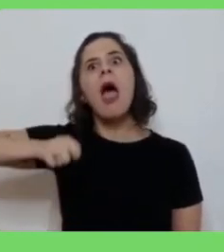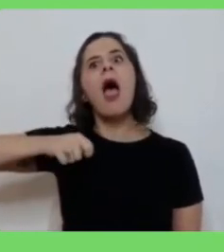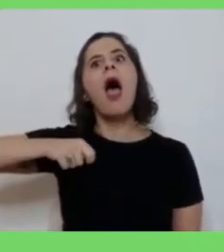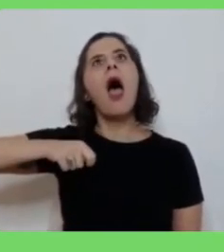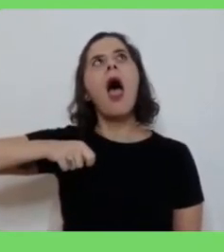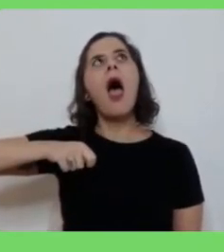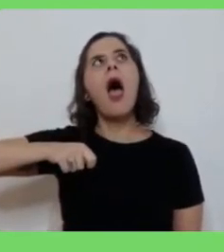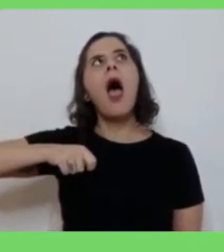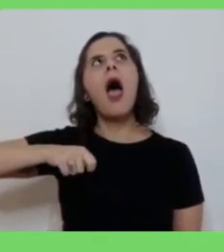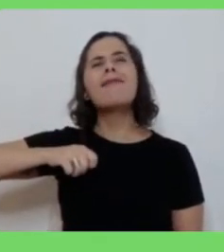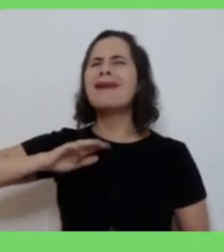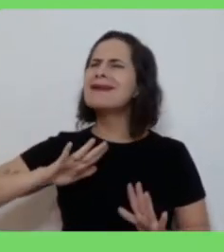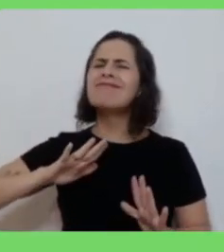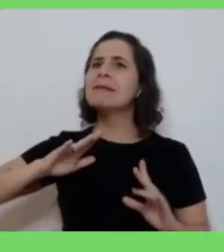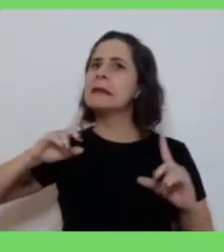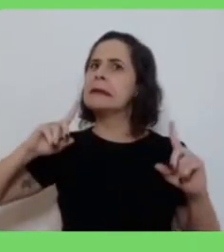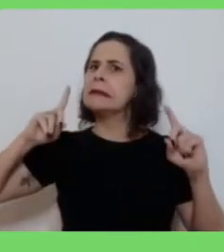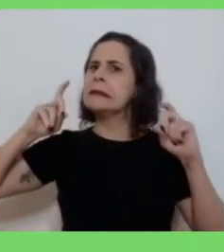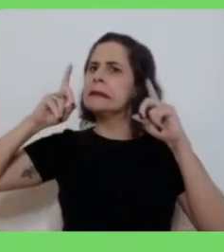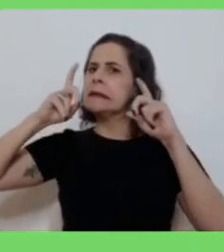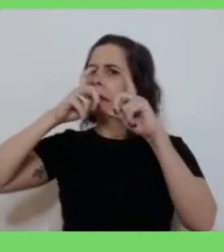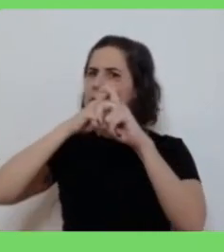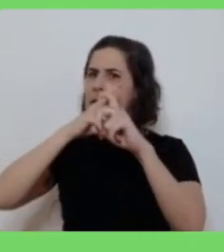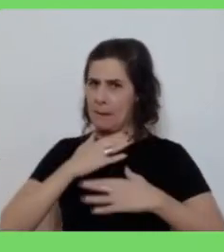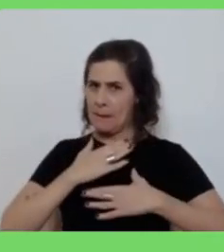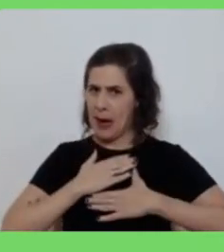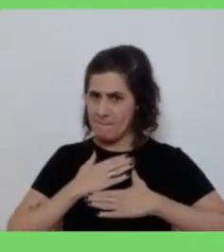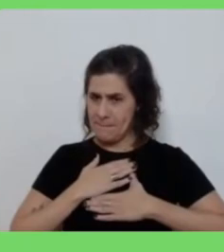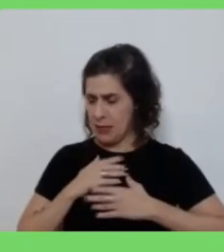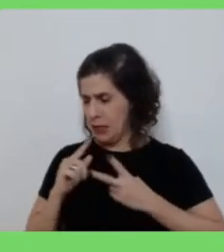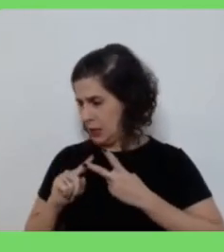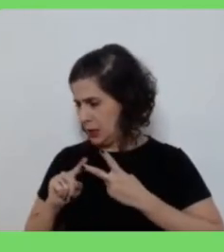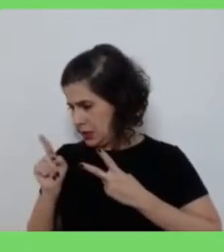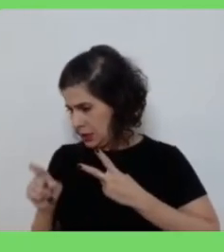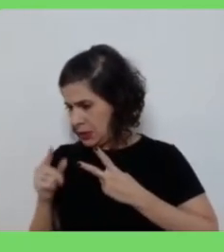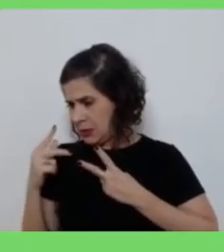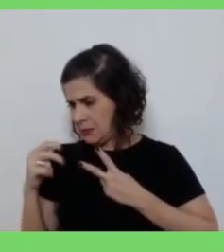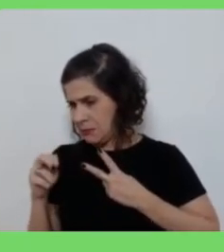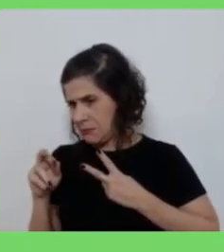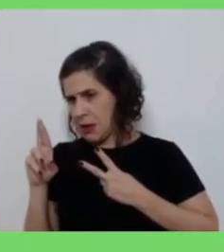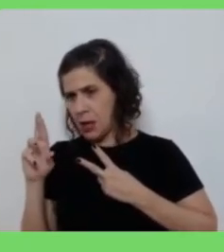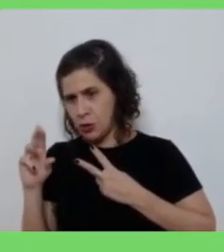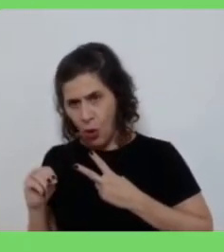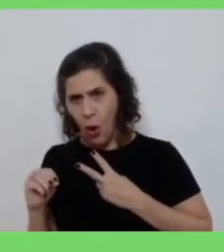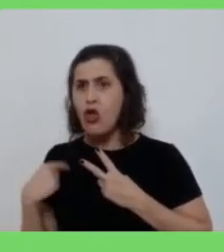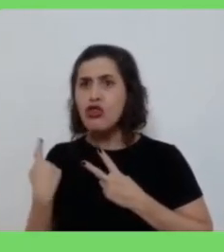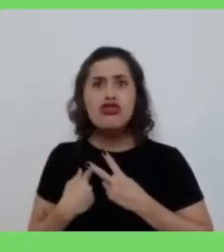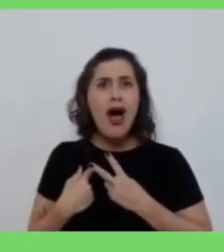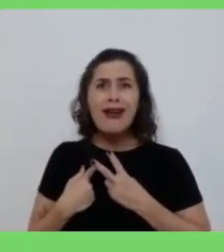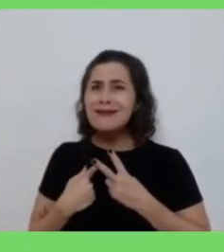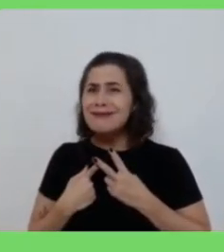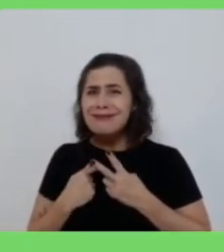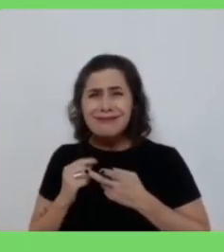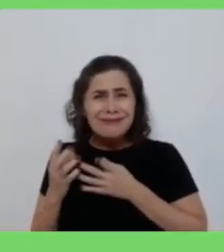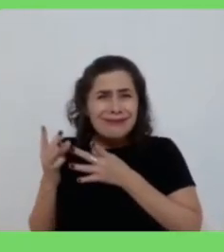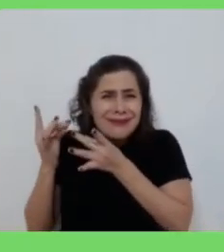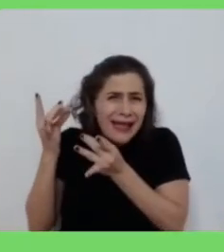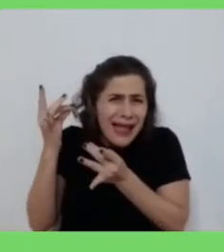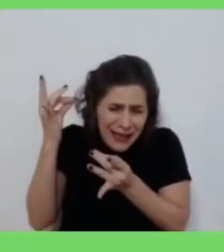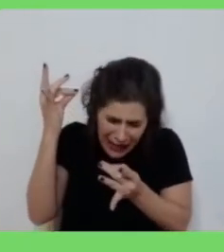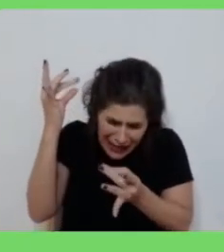muito difícil tanto para mim quanto pro Pedro eh trazer todo esse overview que que